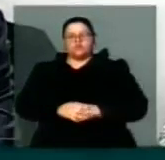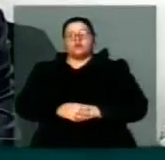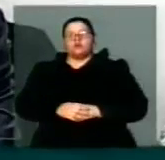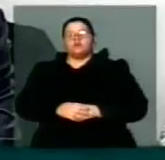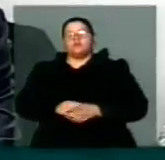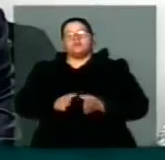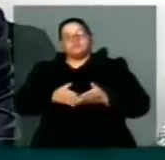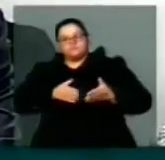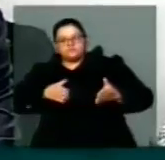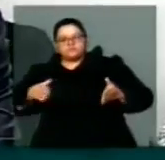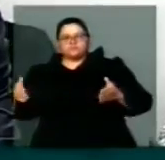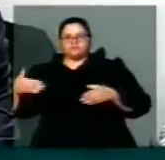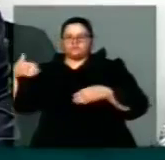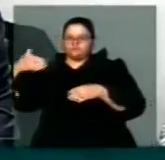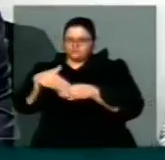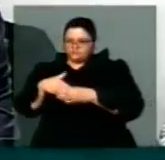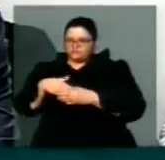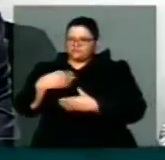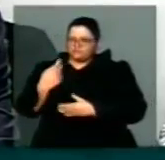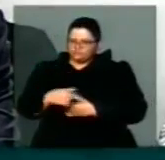eleitoral. Agora,